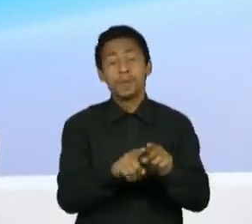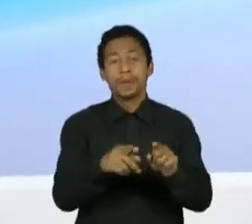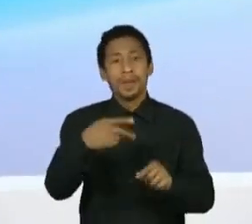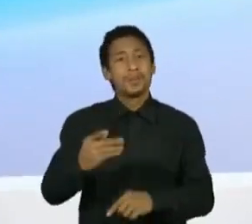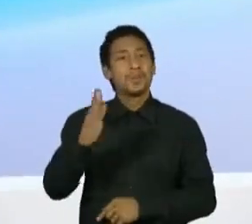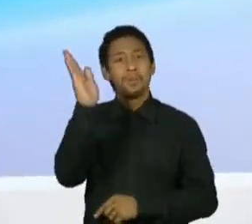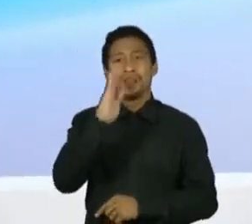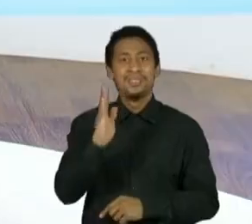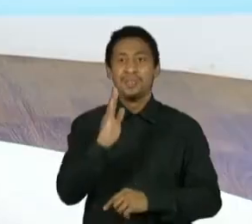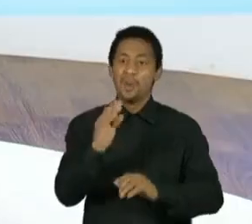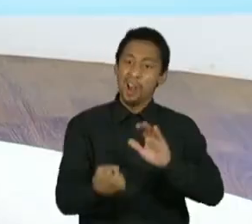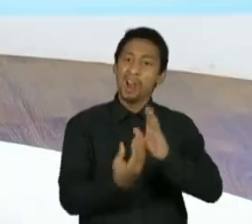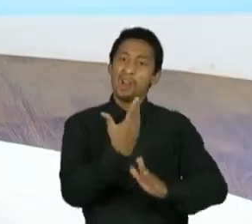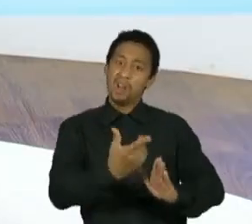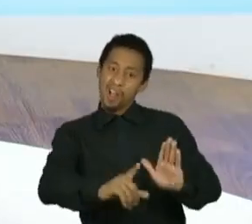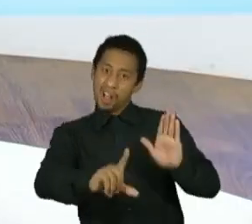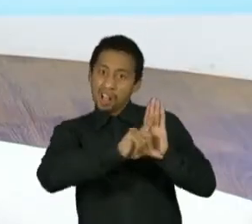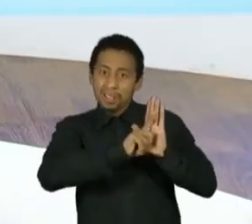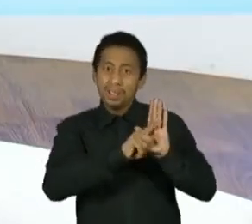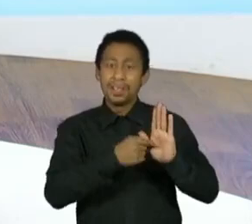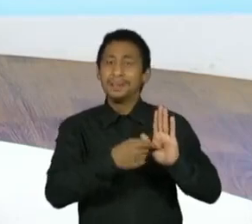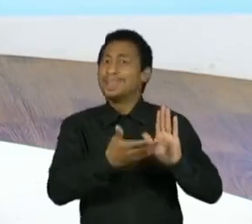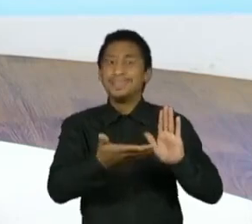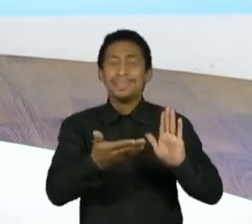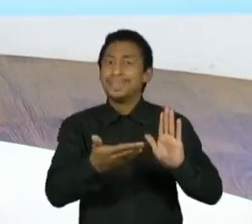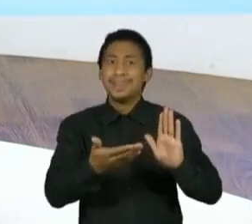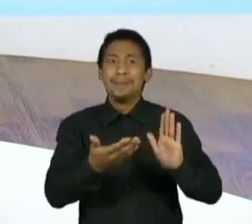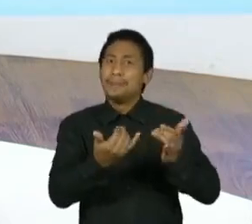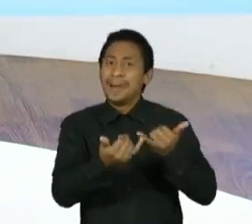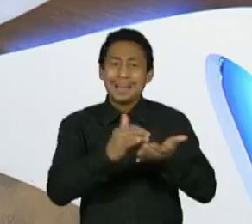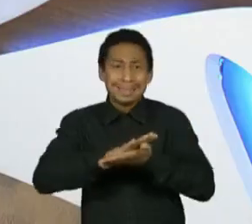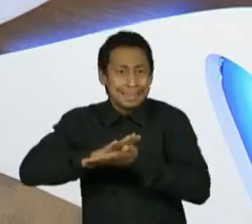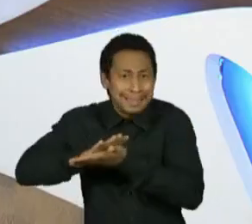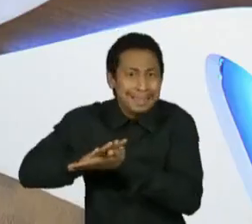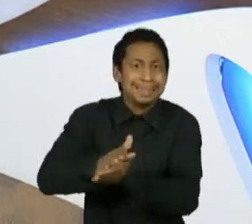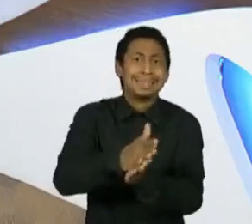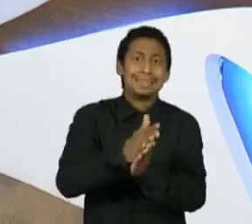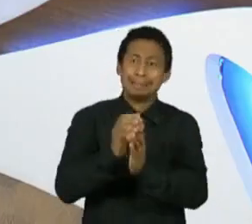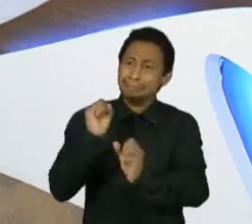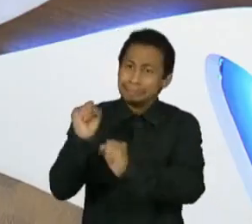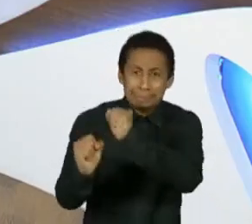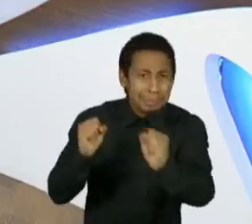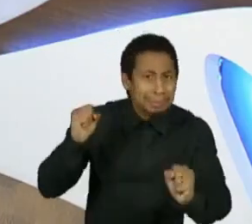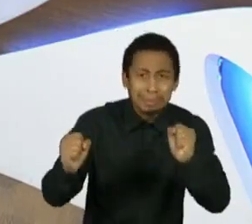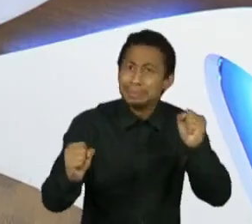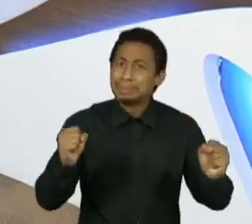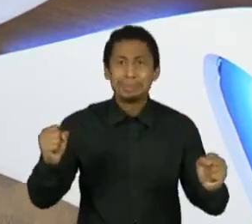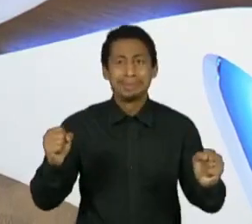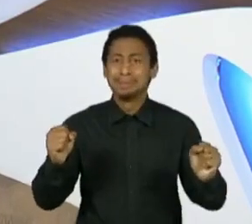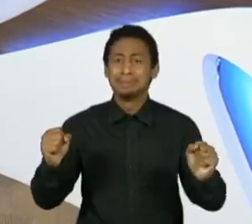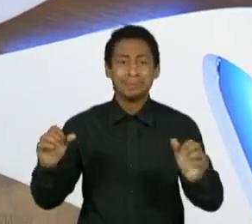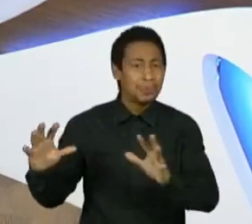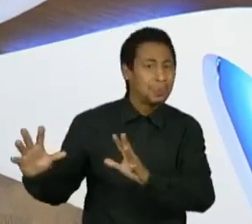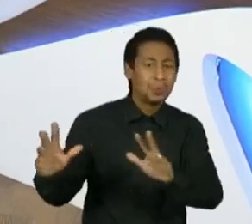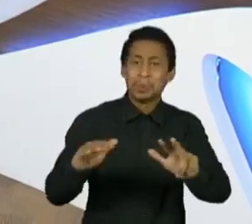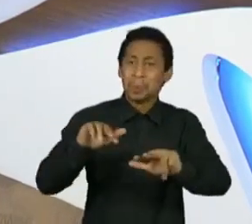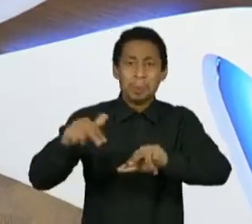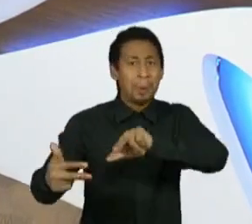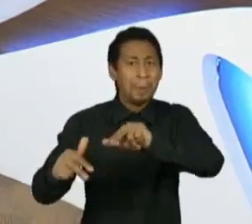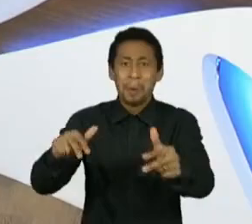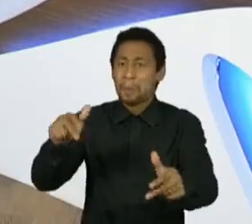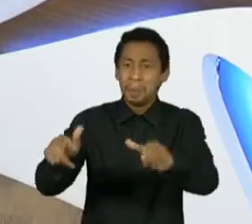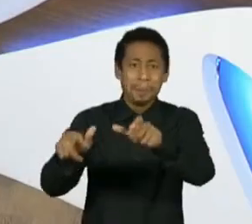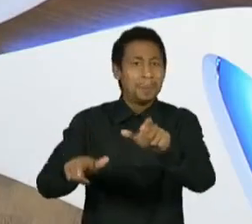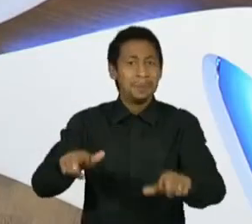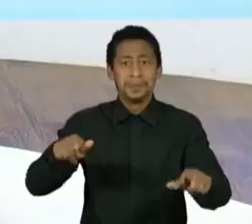Brasil, que é um projeto de morte, de terror e de derramamento de sangue, sobretudo da população